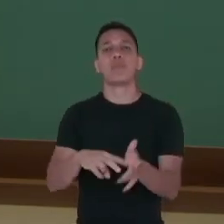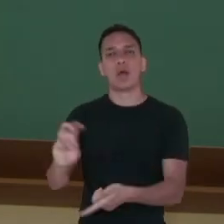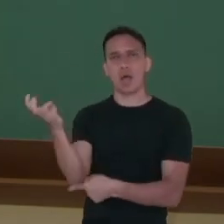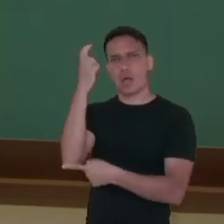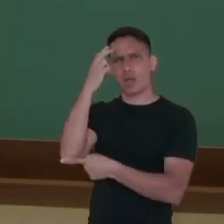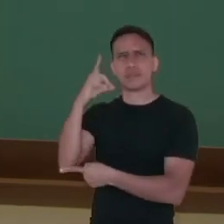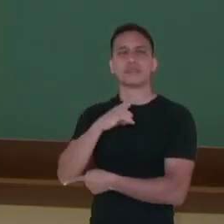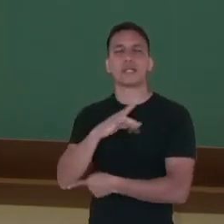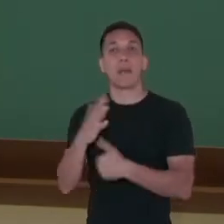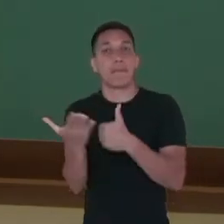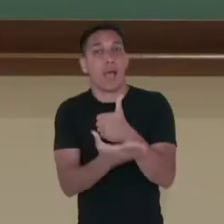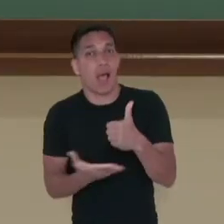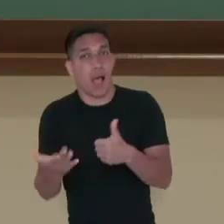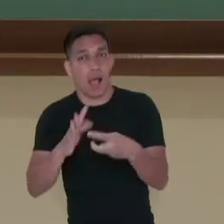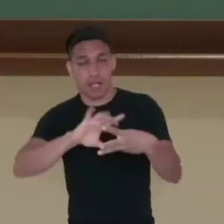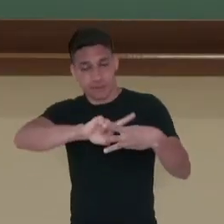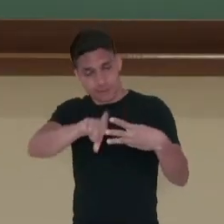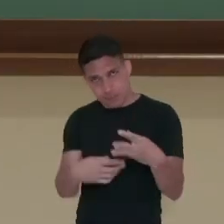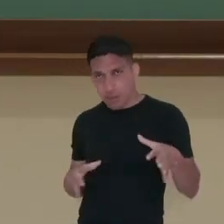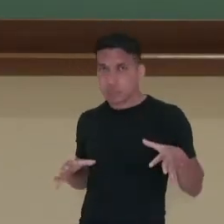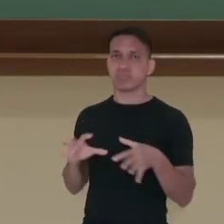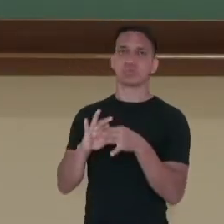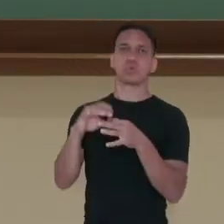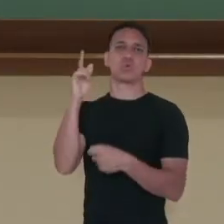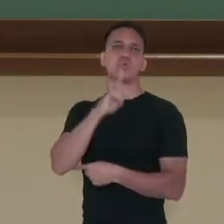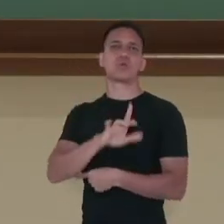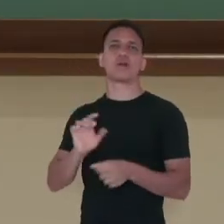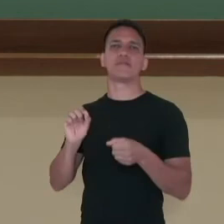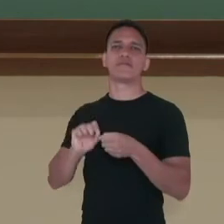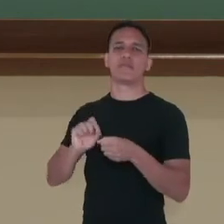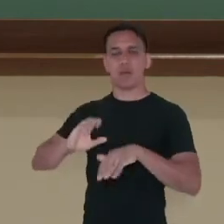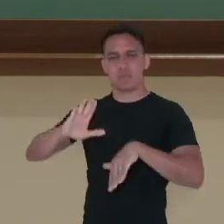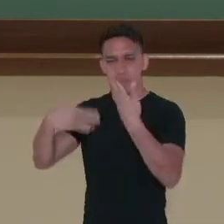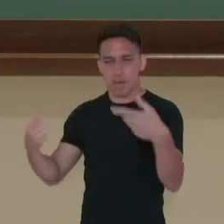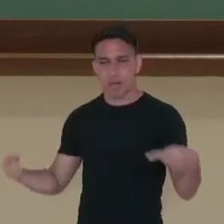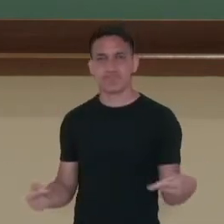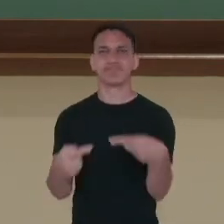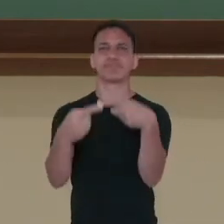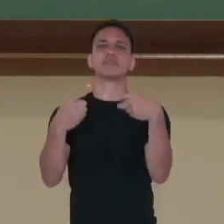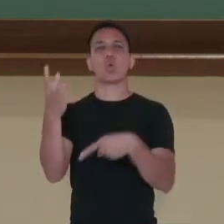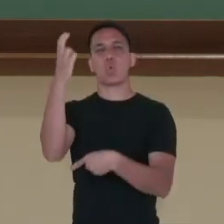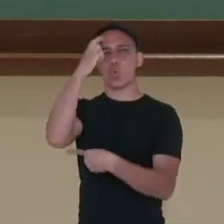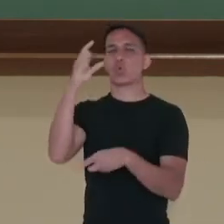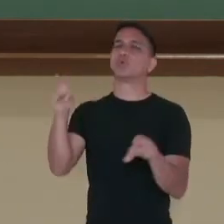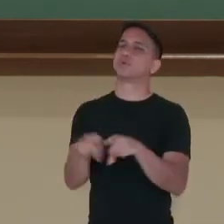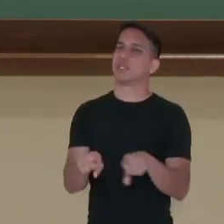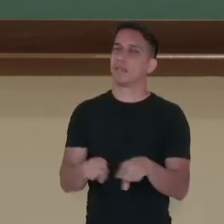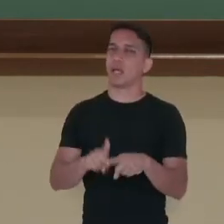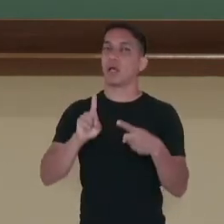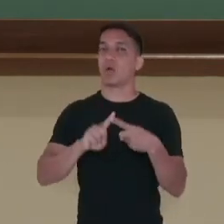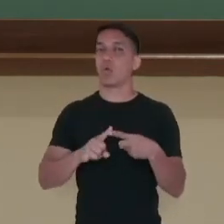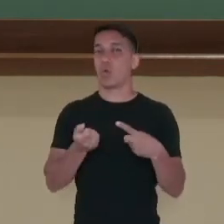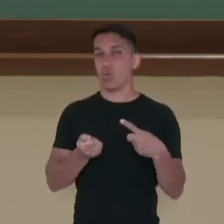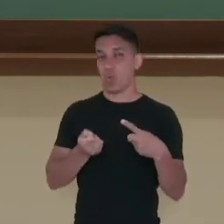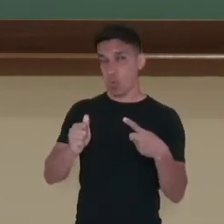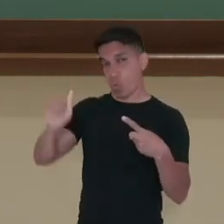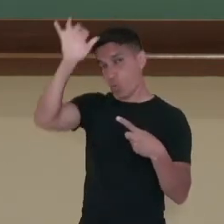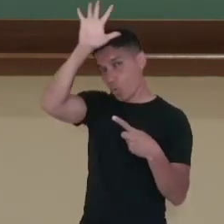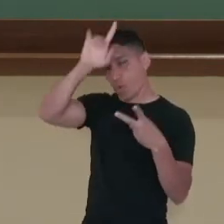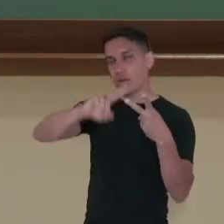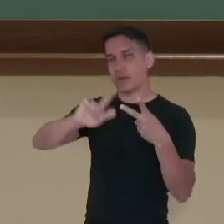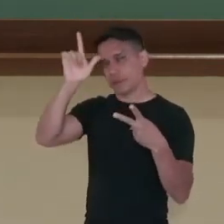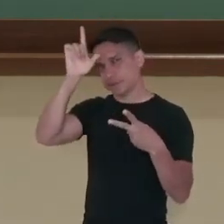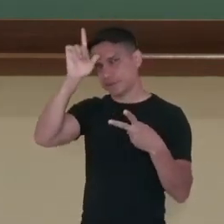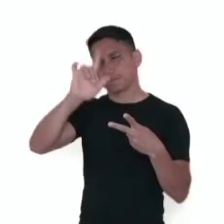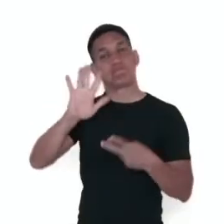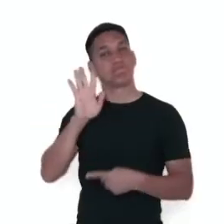como a base dessa sustentação religiosa e unificação cultural também entre romanos e germânicos. Olha que bacana.